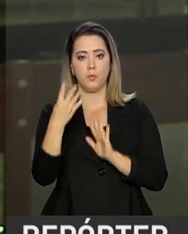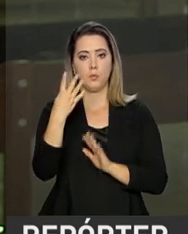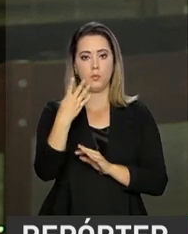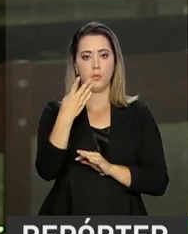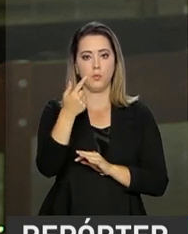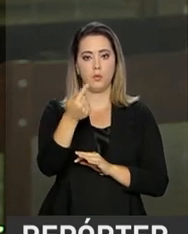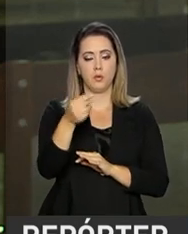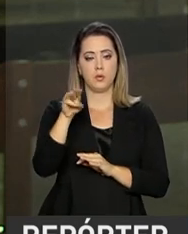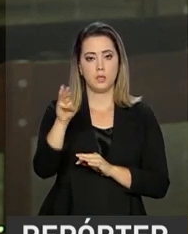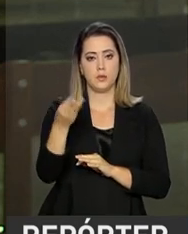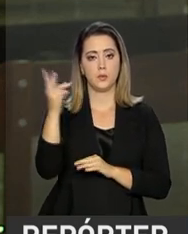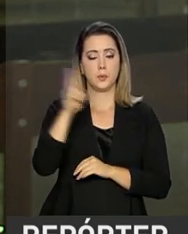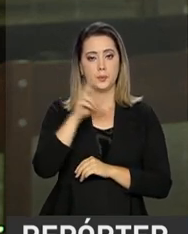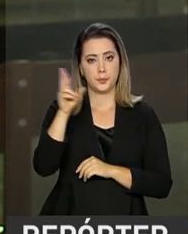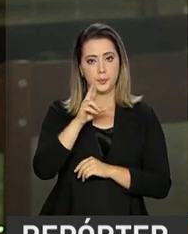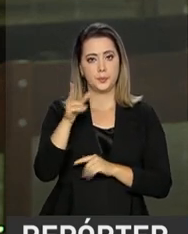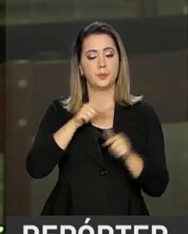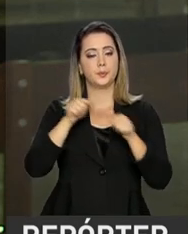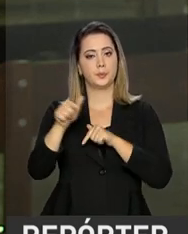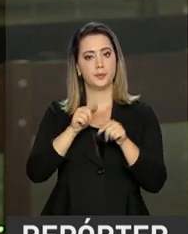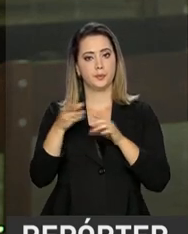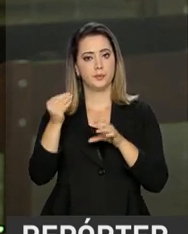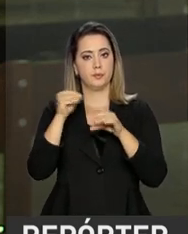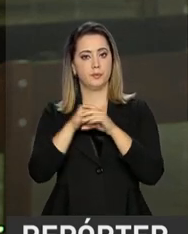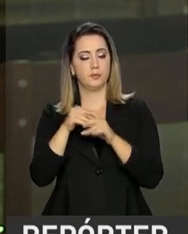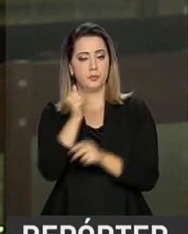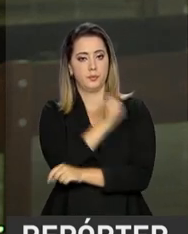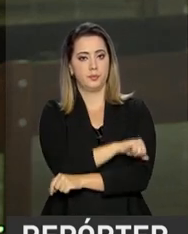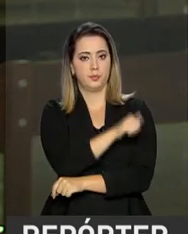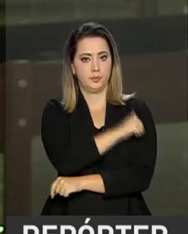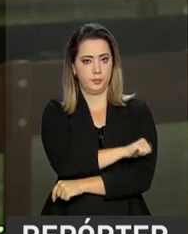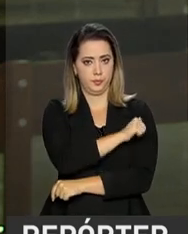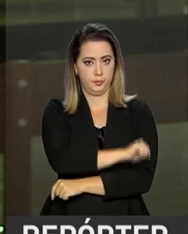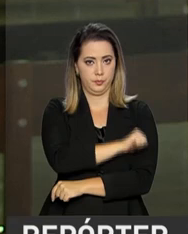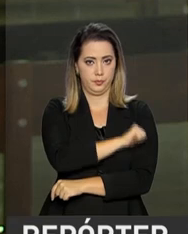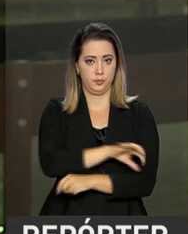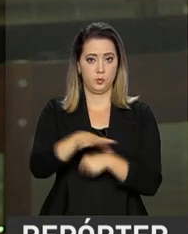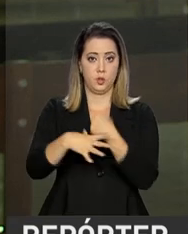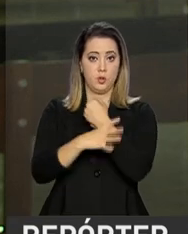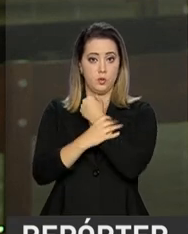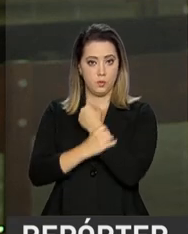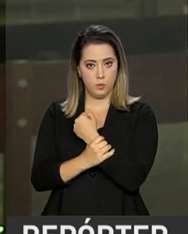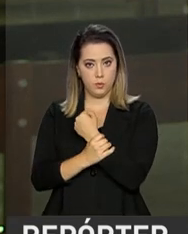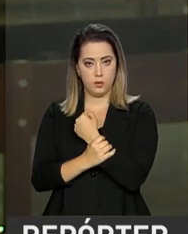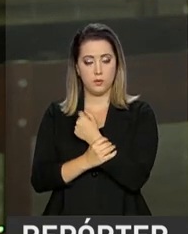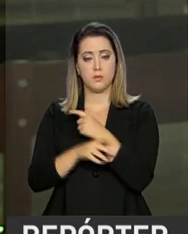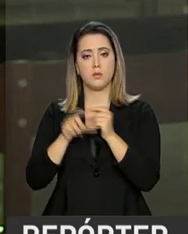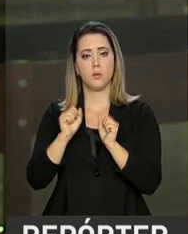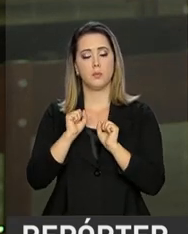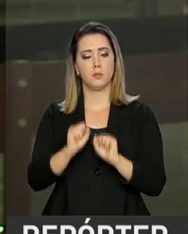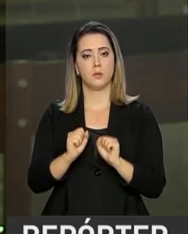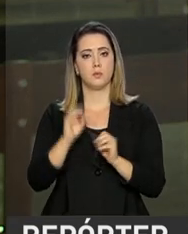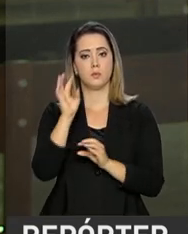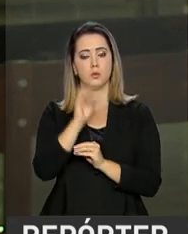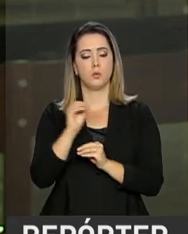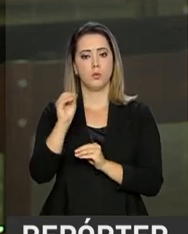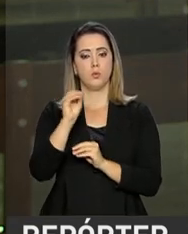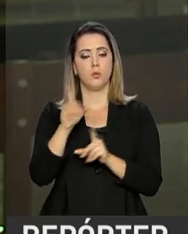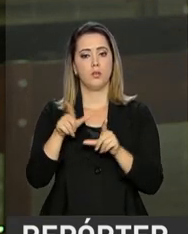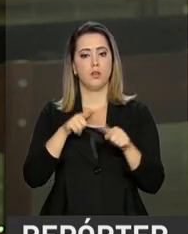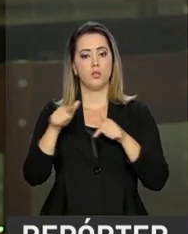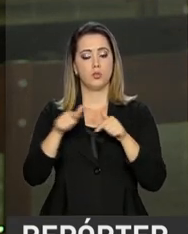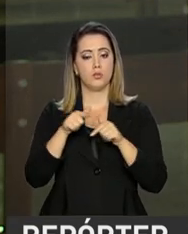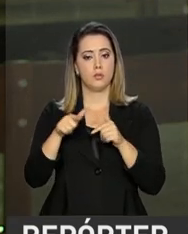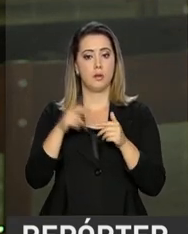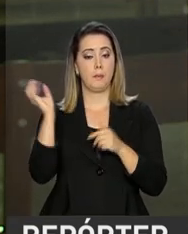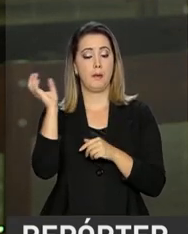milhões de reais para ações de segurança pública no Rio de Janeiro. A medida vai possibilitar o atendimento de ações